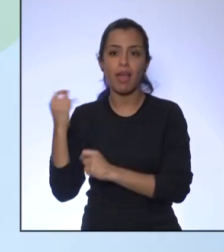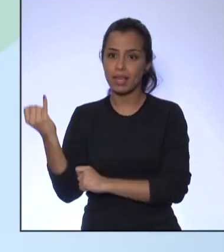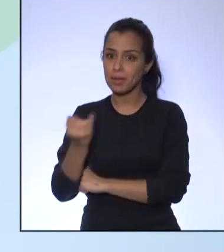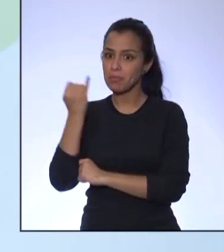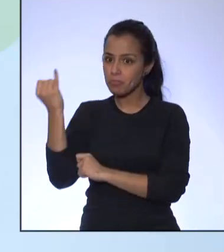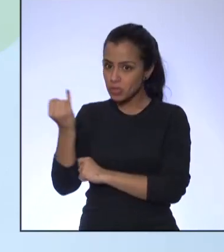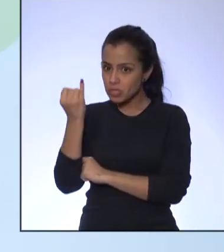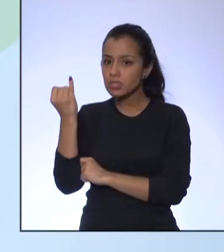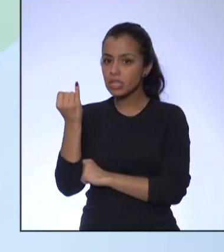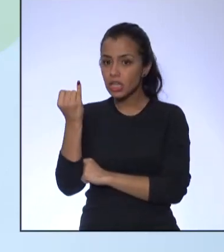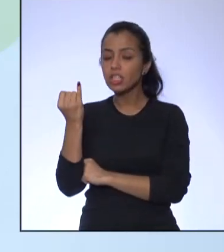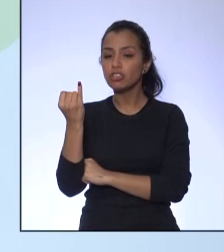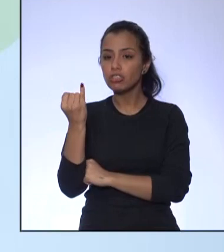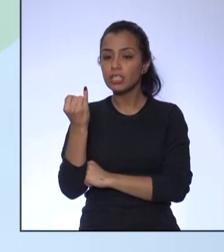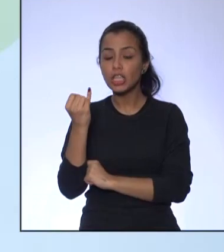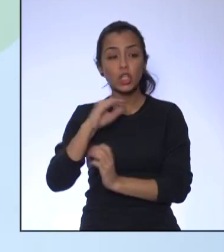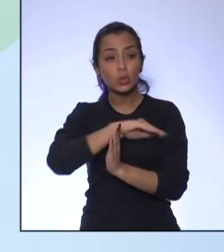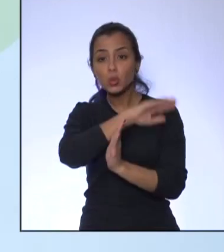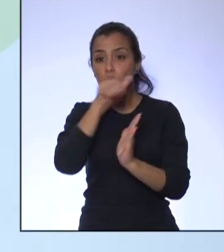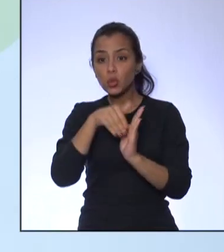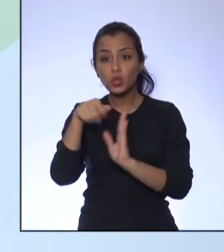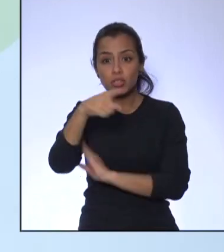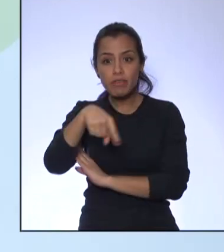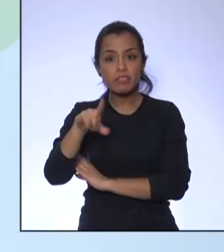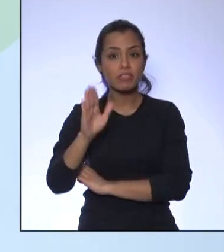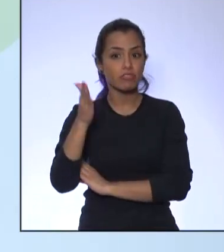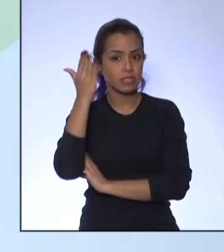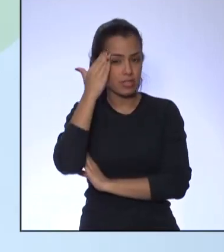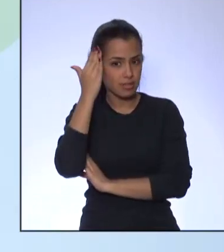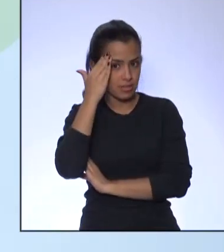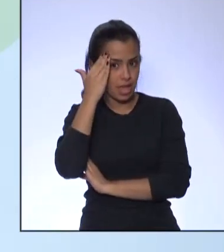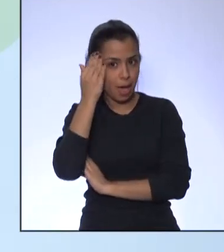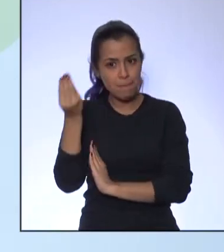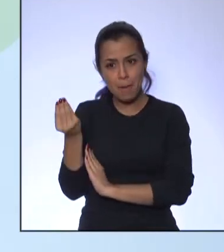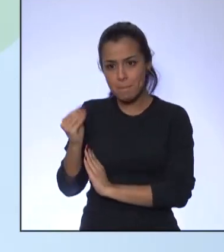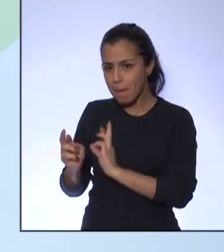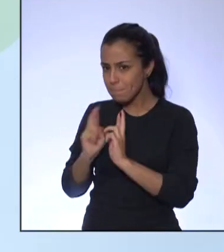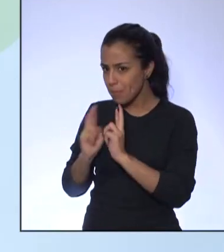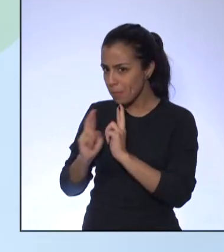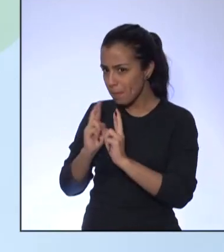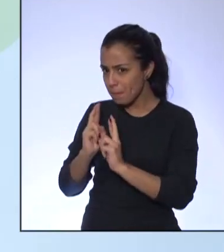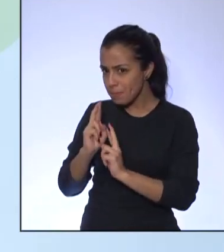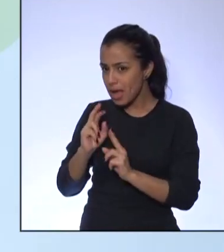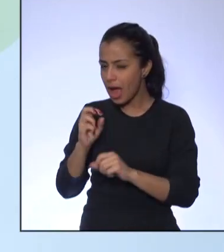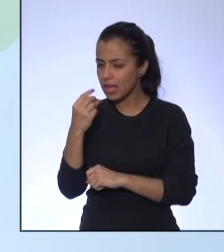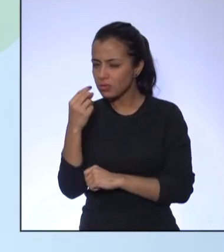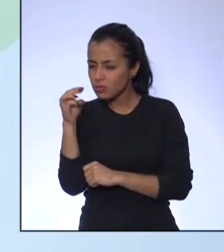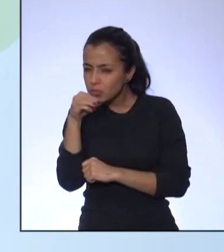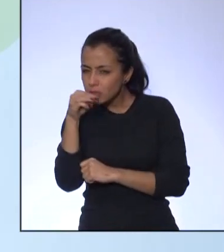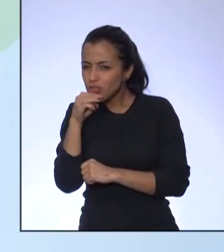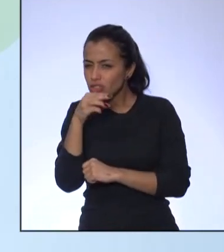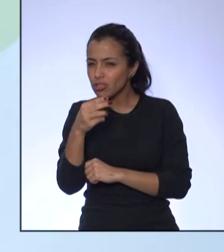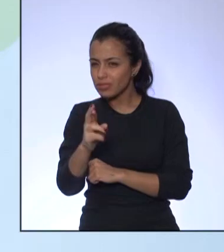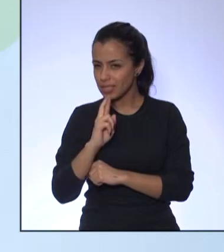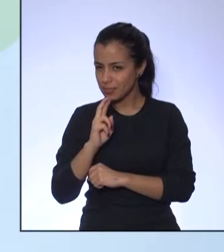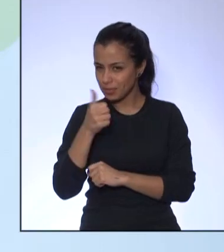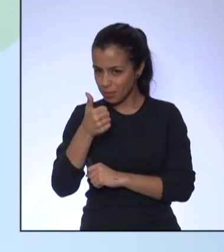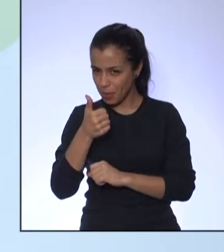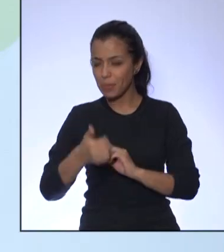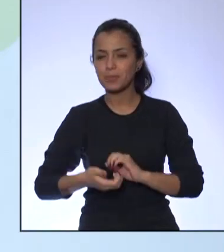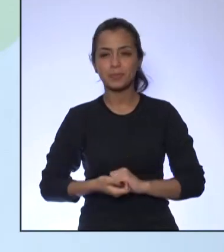de fato, o que vocês sabem ali, e aí a gente volta a discutir mais uns minutinhos, tá bom? Vamos lá?